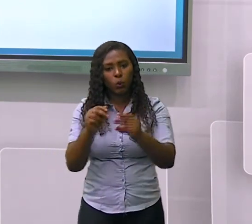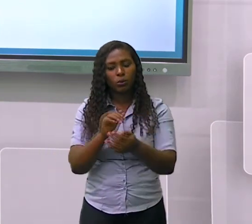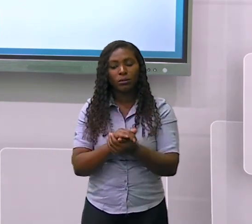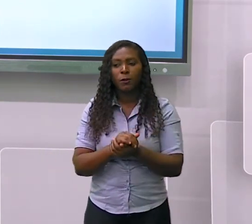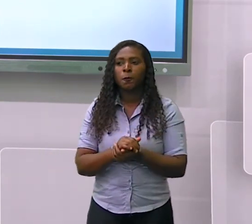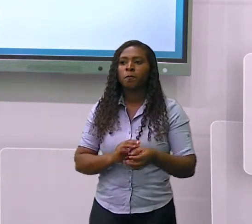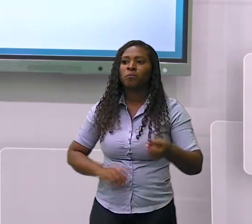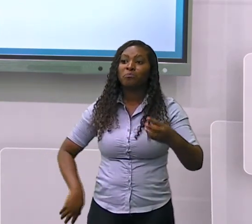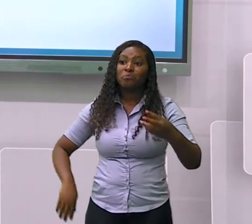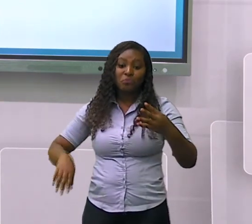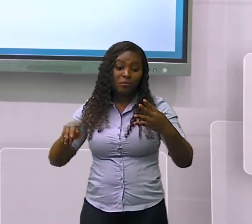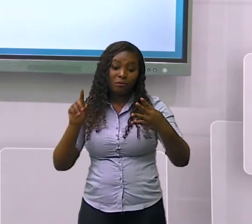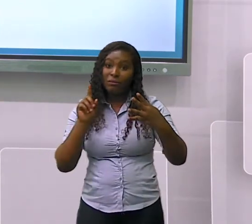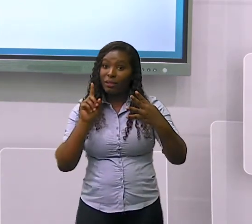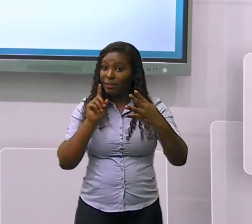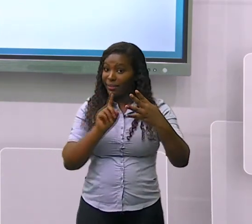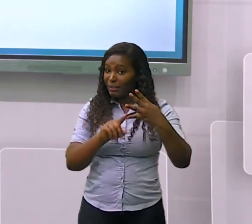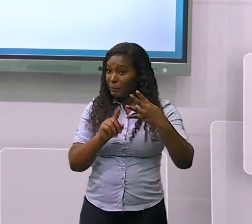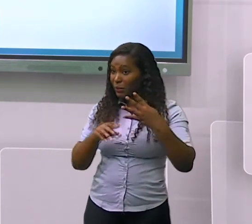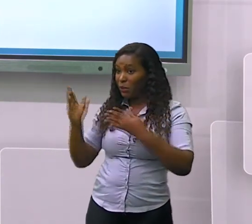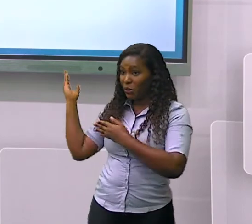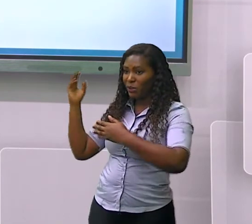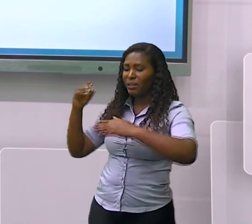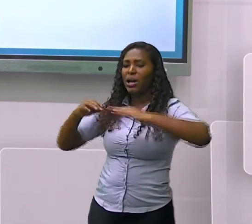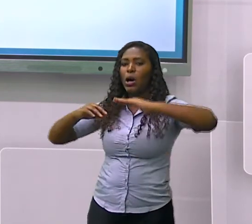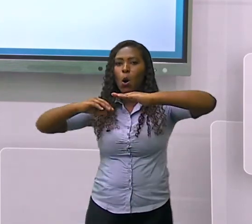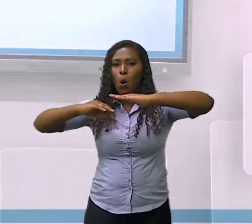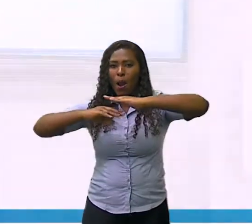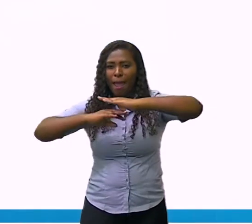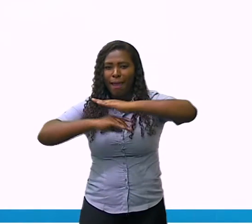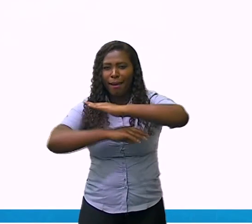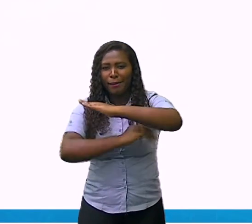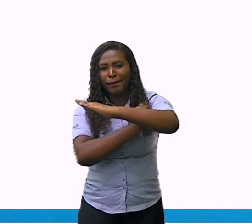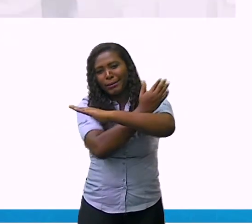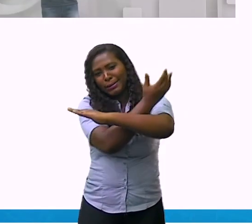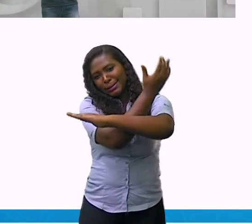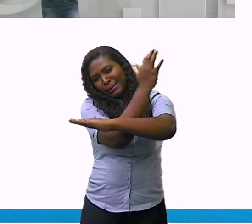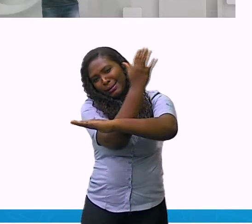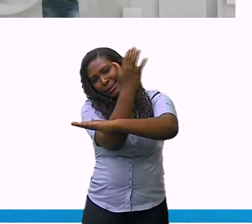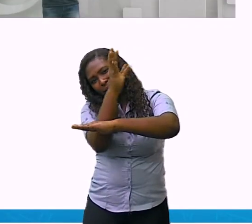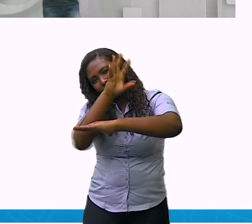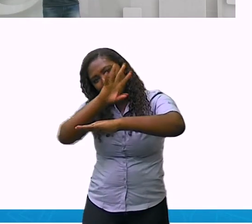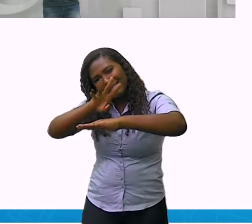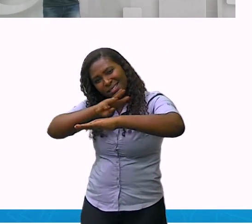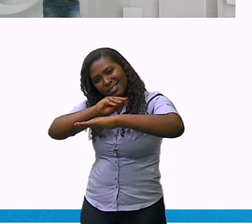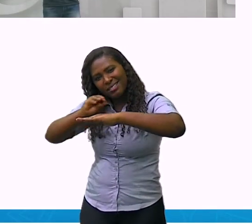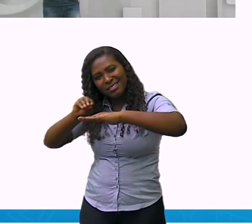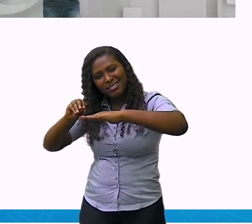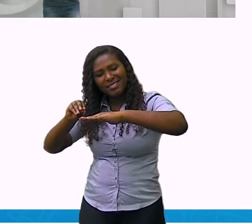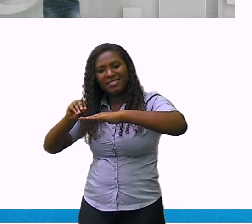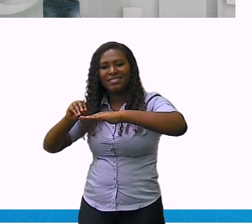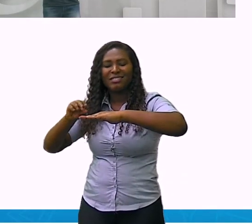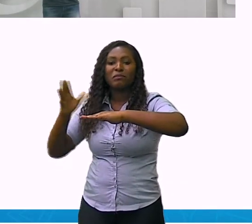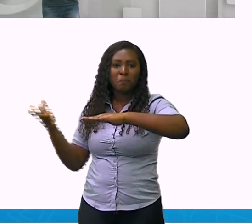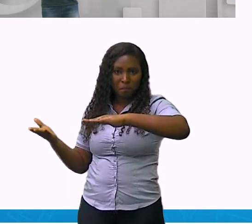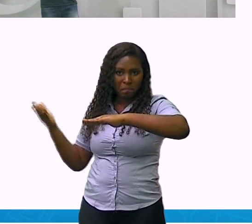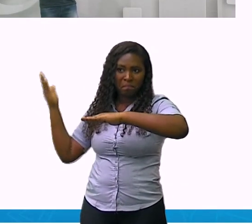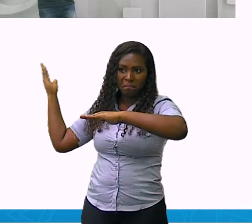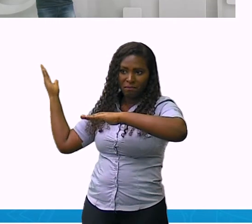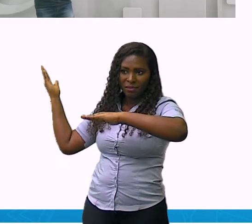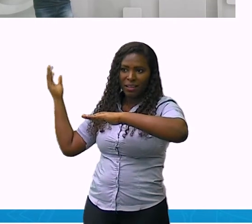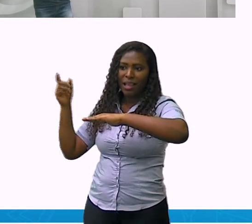conjunto de vida vegetal e animal, que é esta área de transição chamada de mangue.